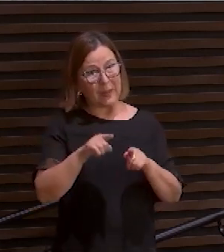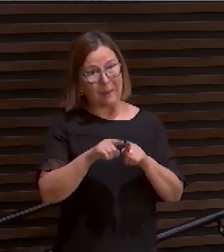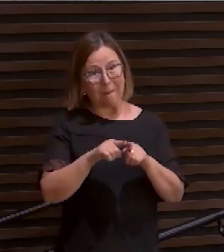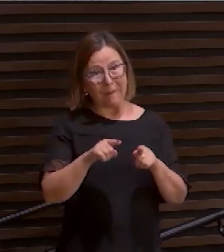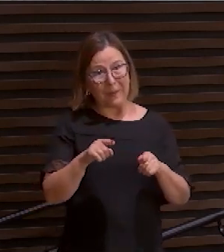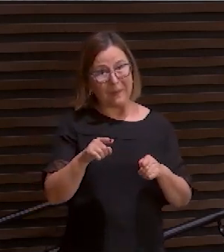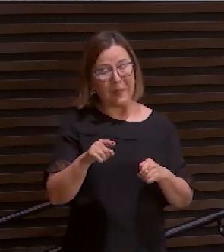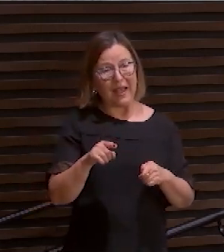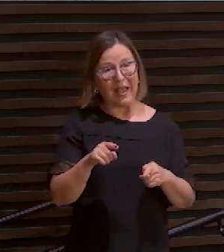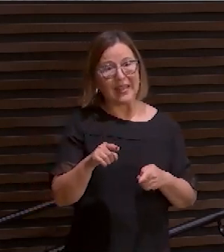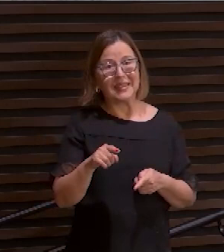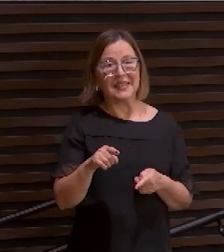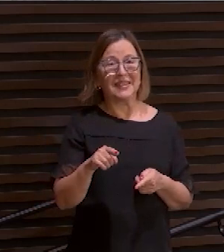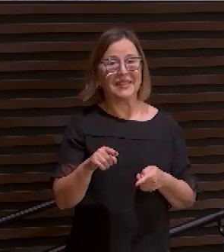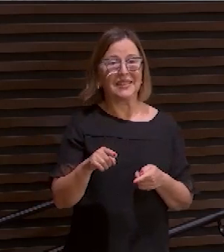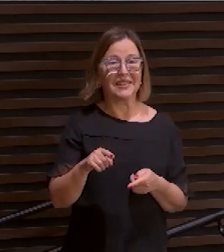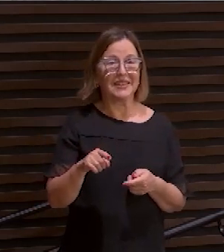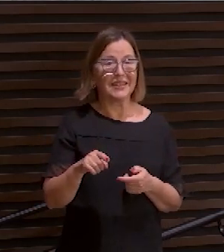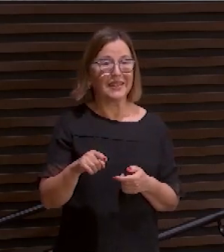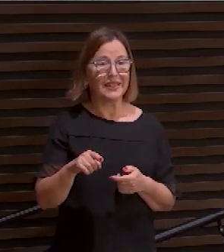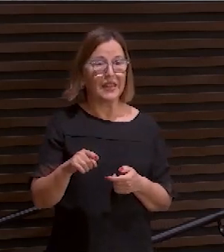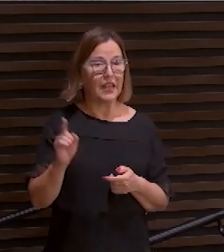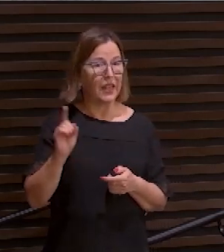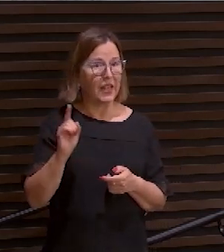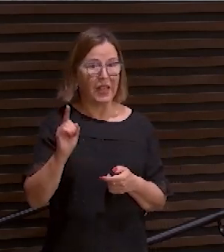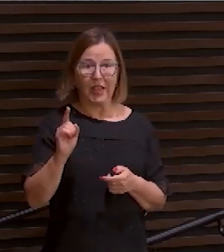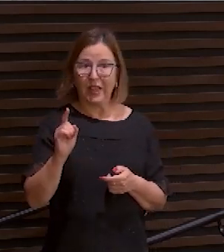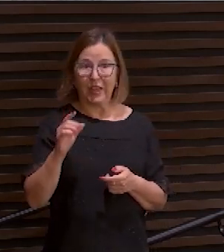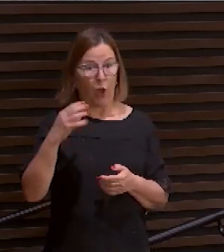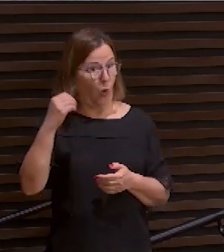que entrar. E eu não entro num avião.